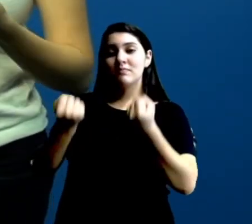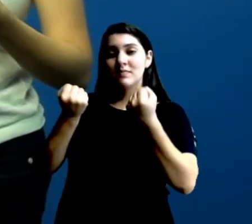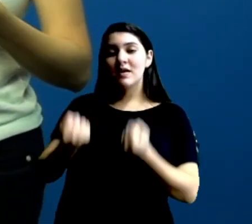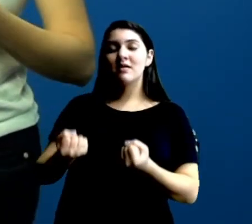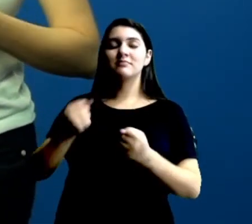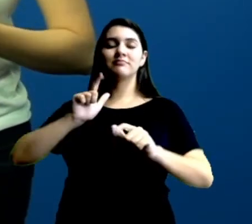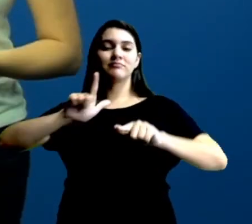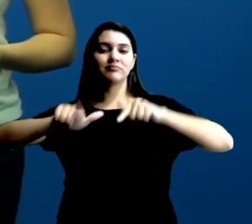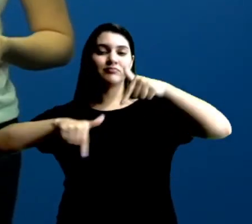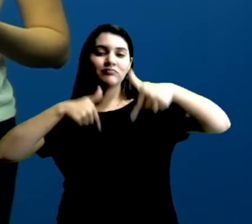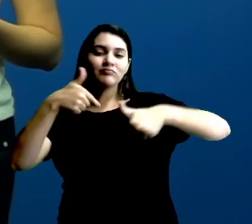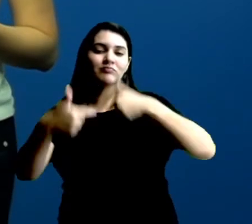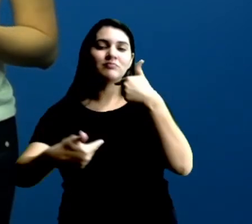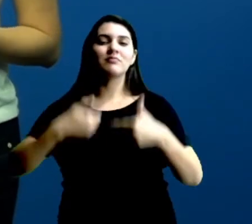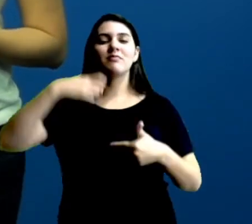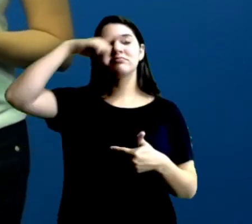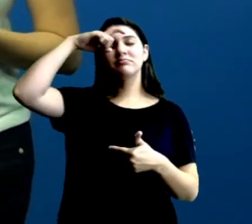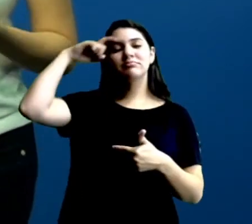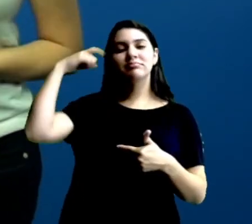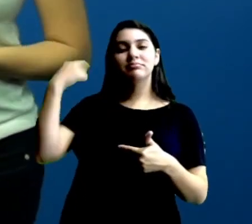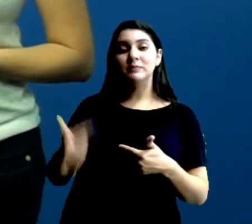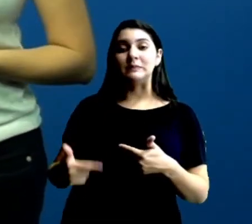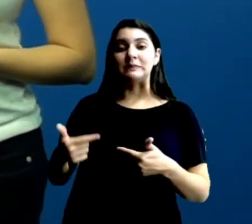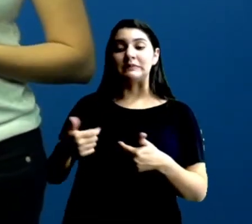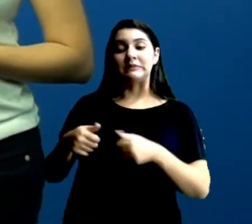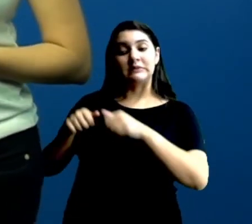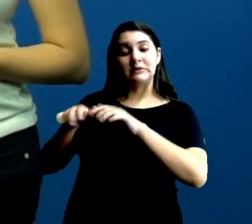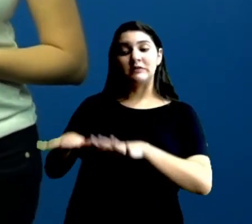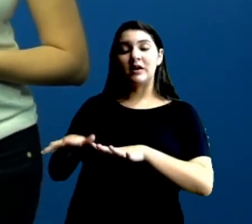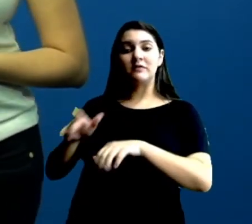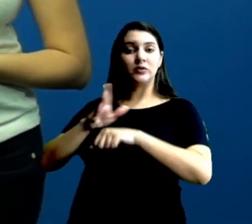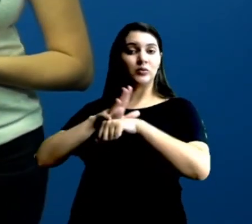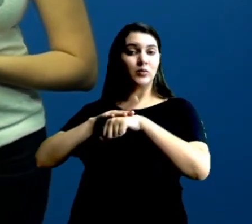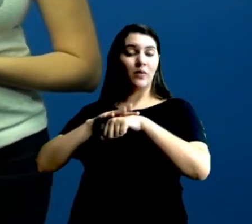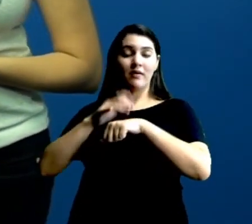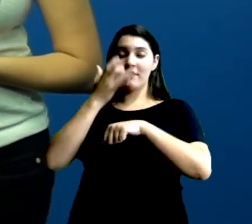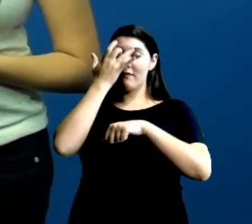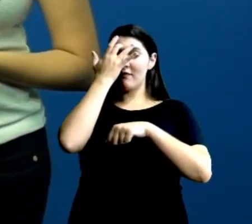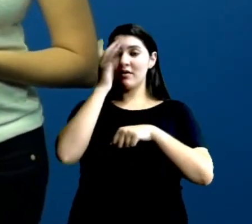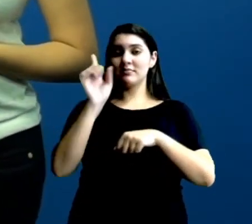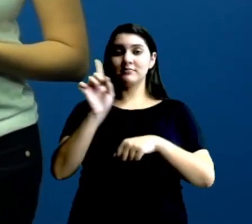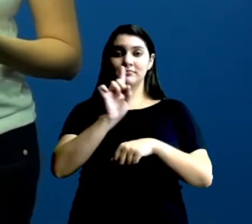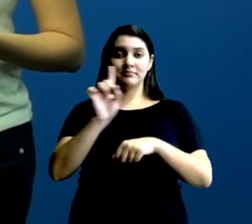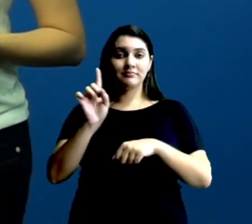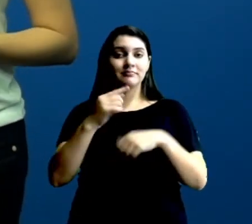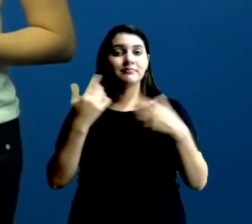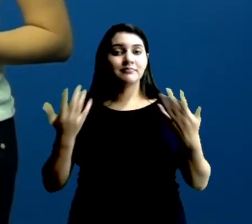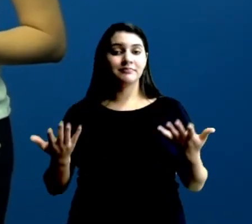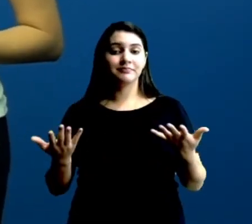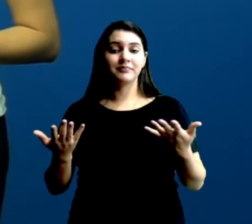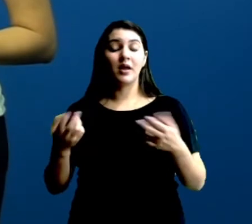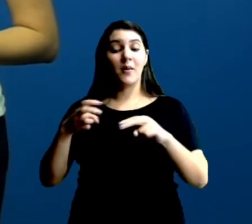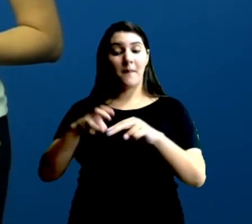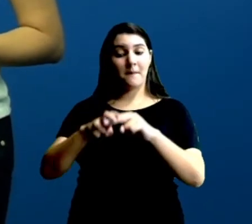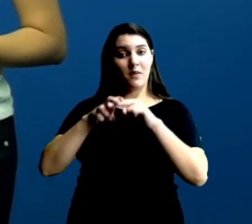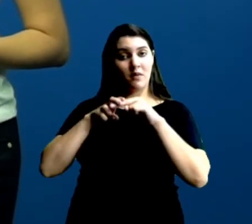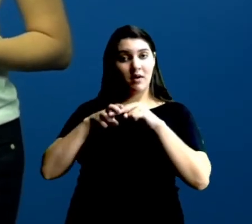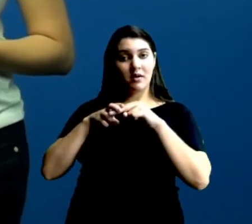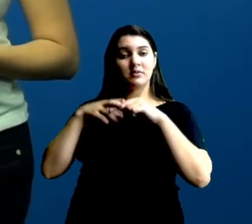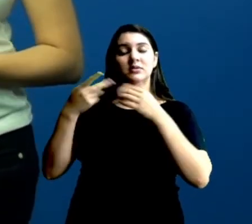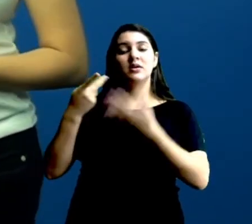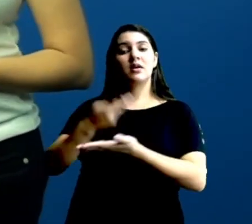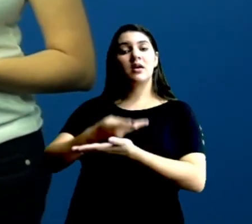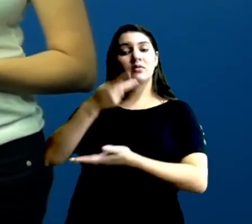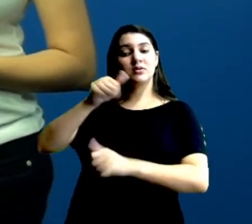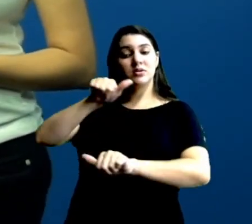serviço de pesado, e eles não ficavam doentes com tanta facilidade. Aí, devido a isso, é que aconteceu